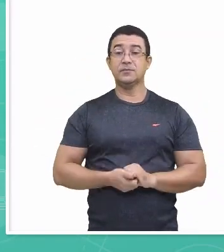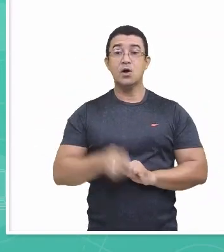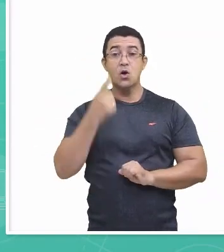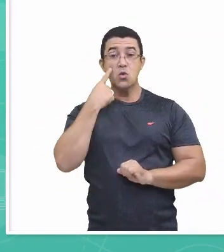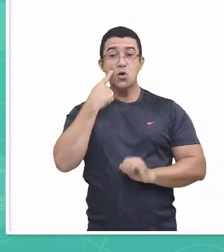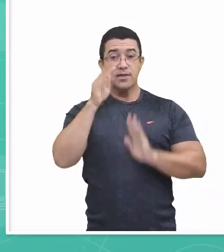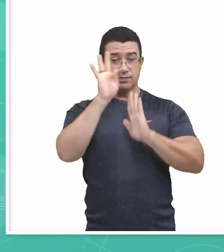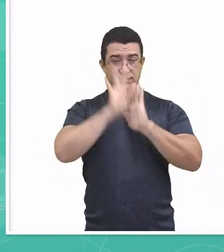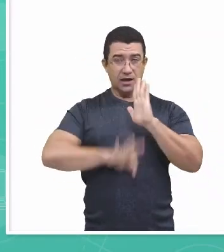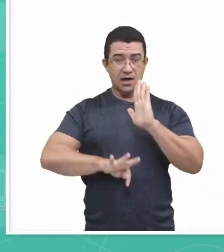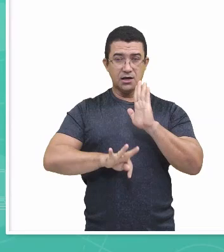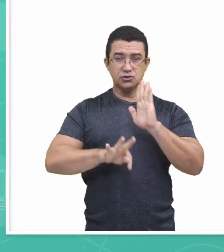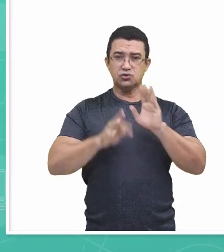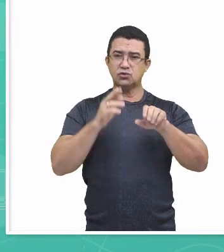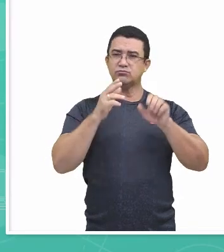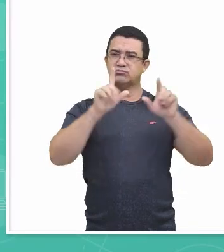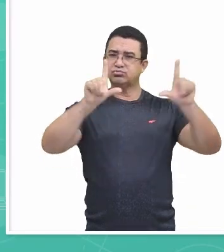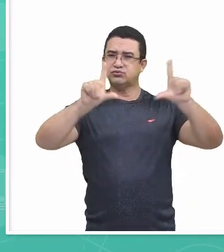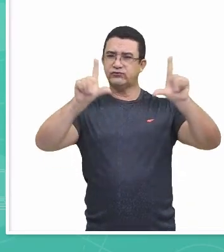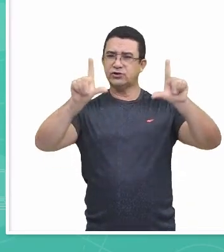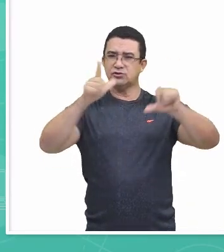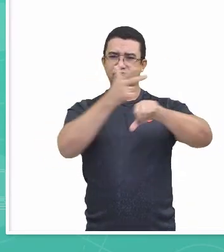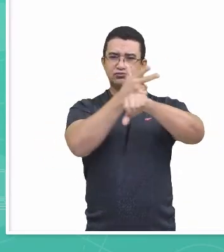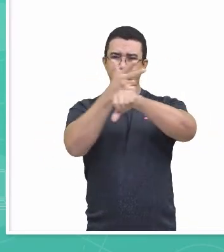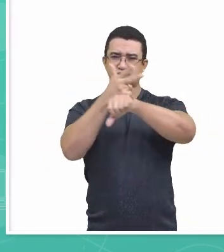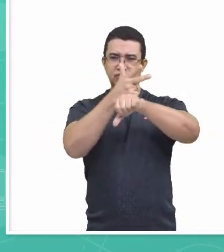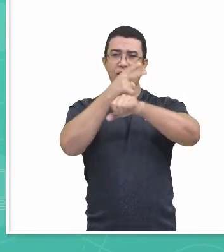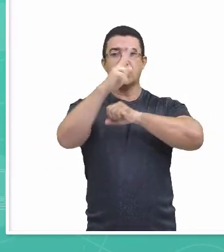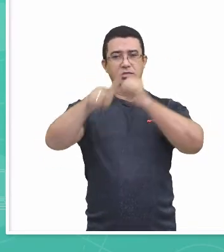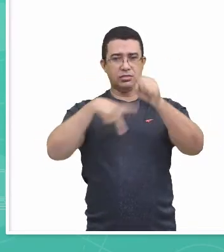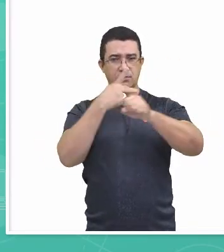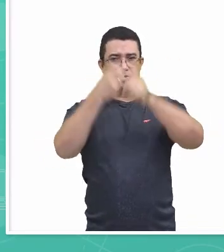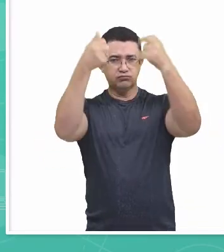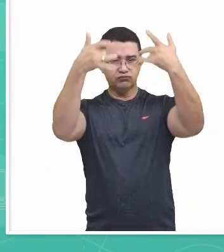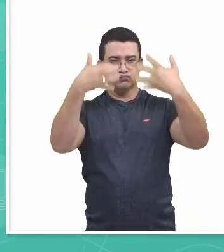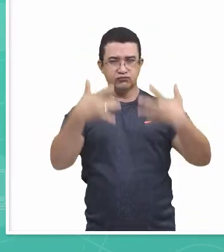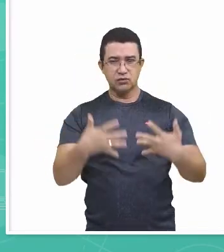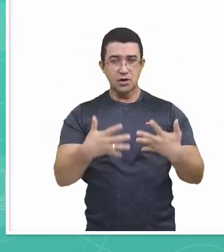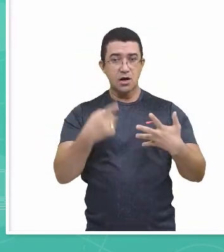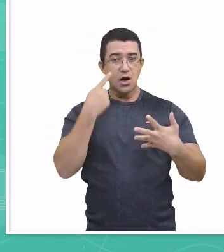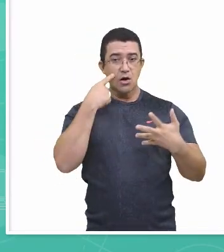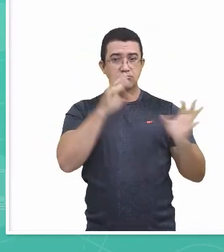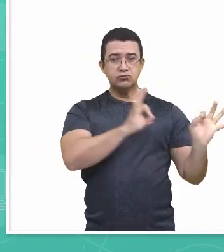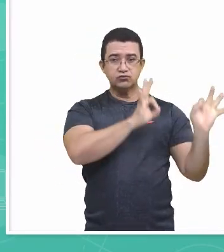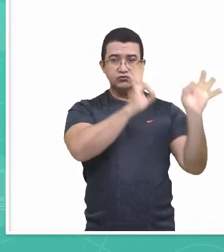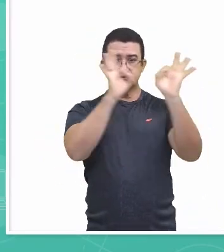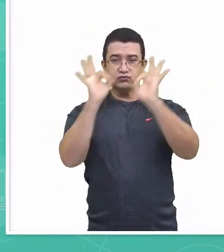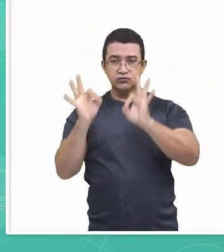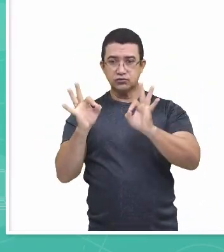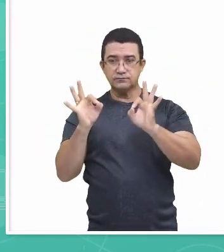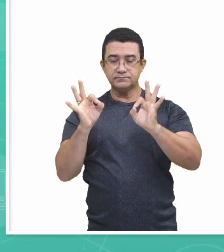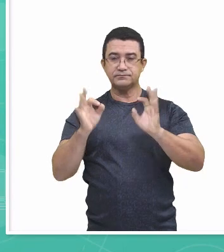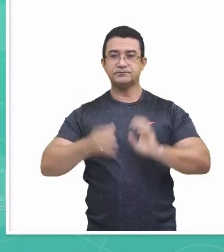um vídeo, e depois nós vamos falar um pouquinho aí sobre esse poema. Observe aí esse vídeo com a professora